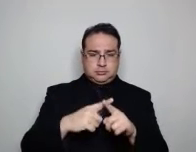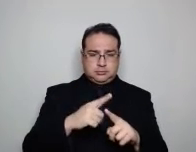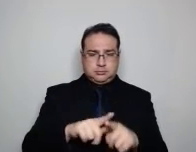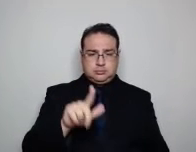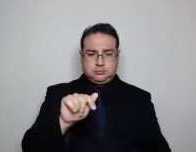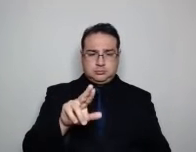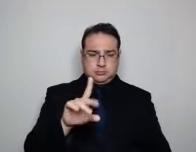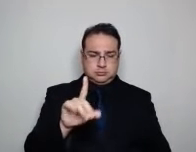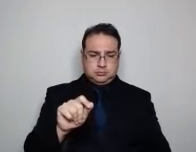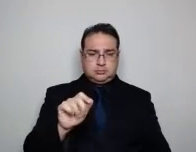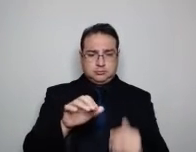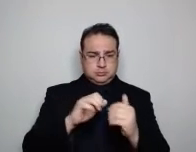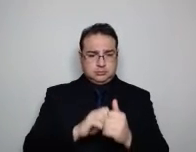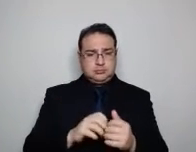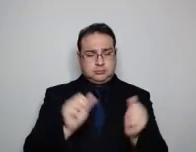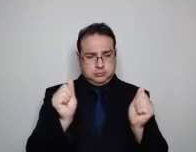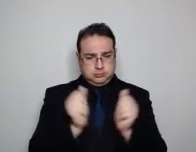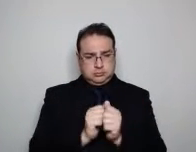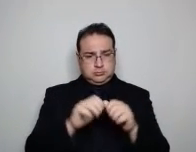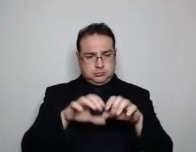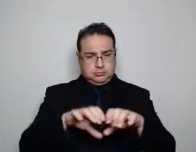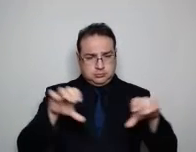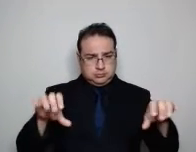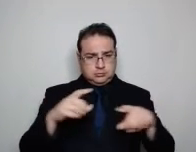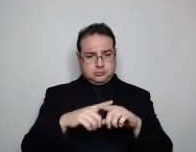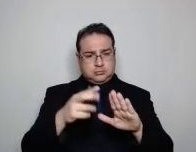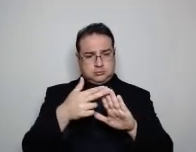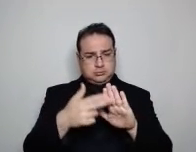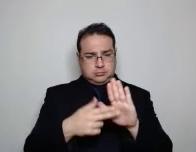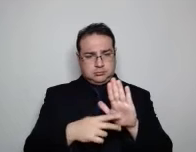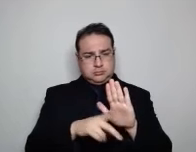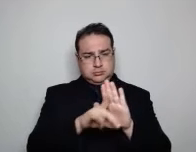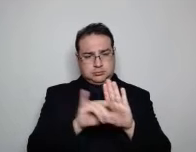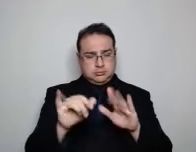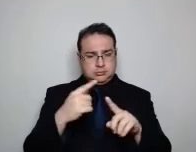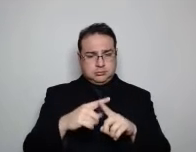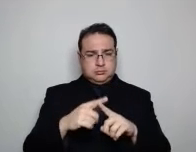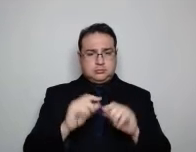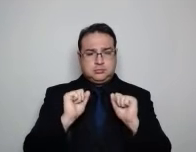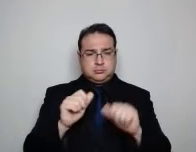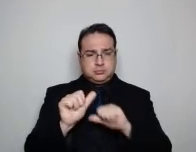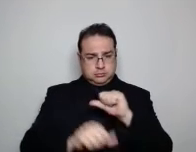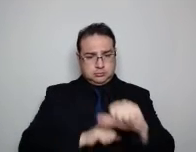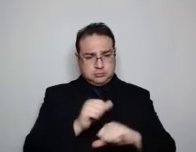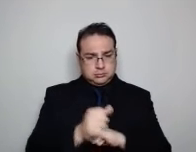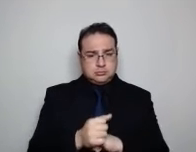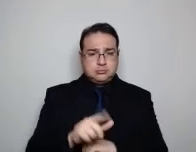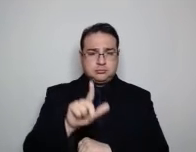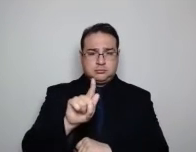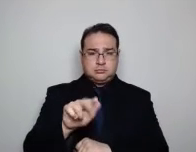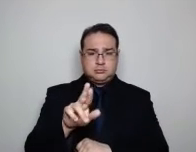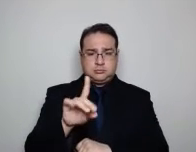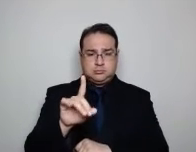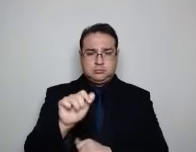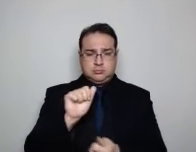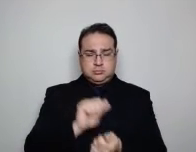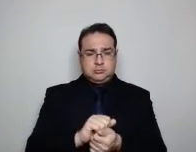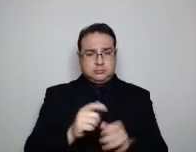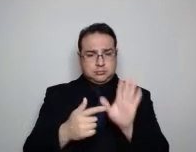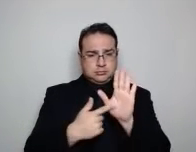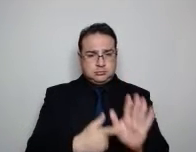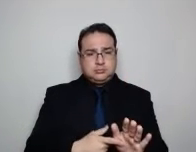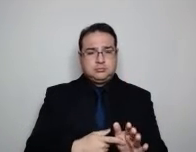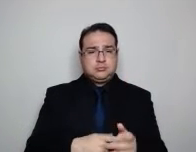compartilhada. Inclusive, essa é a regra legal, só sendo permitida a mudança da guarda diante de apresentação de fatos